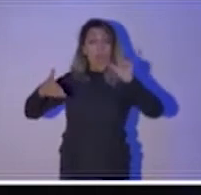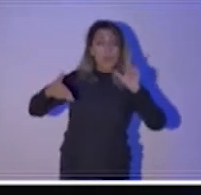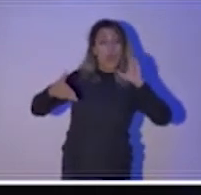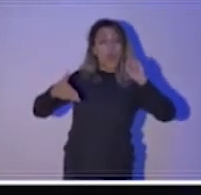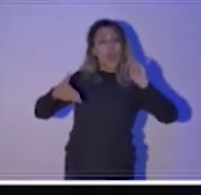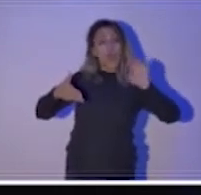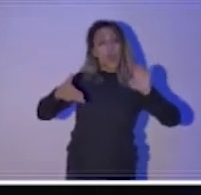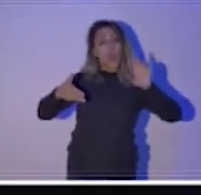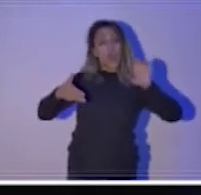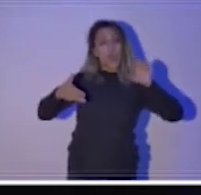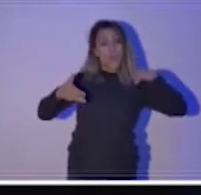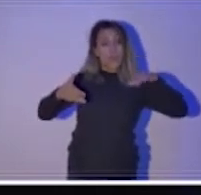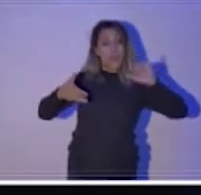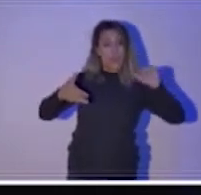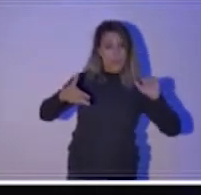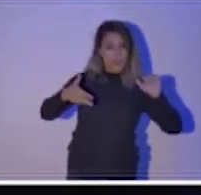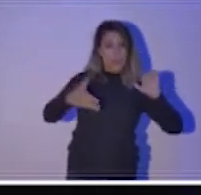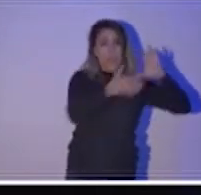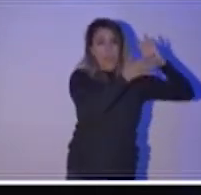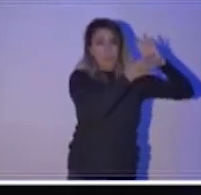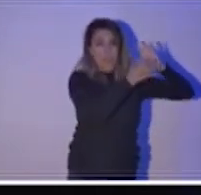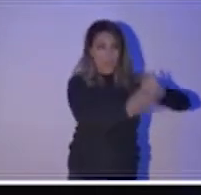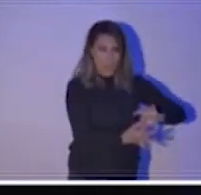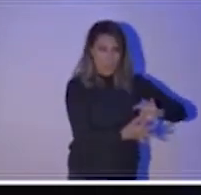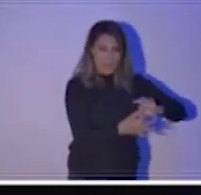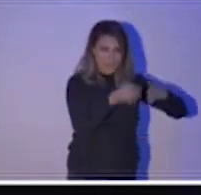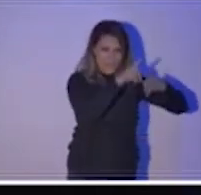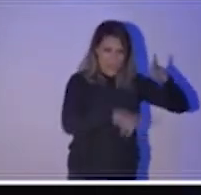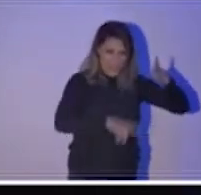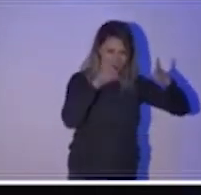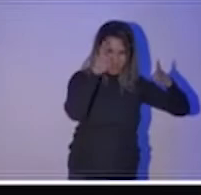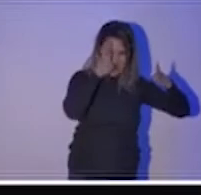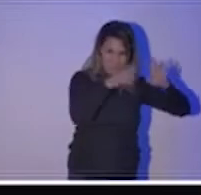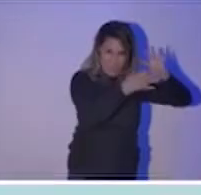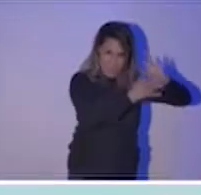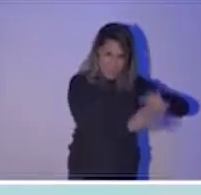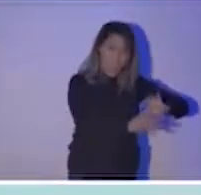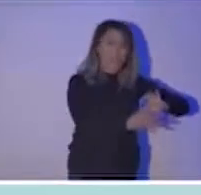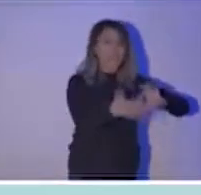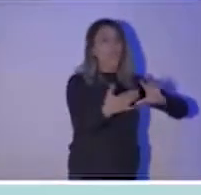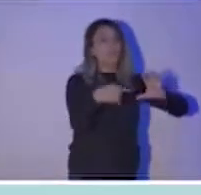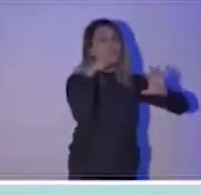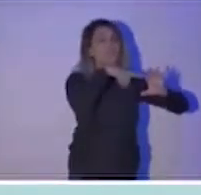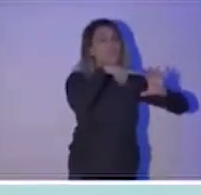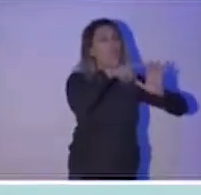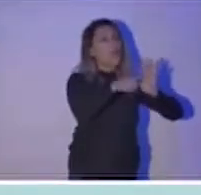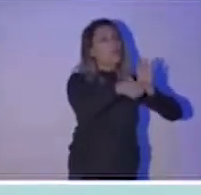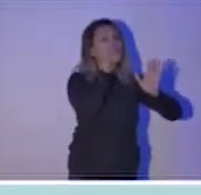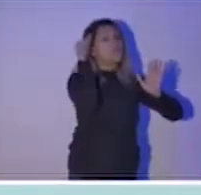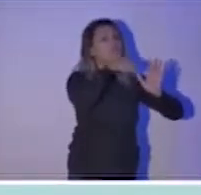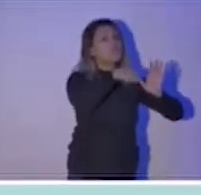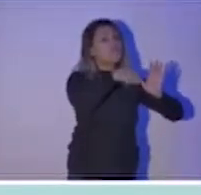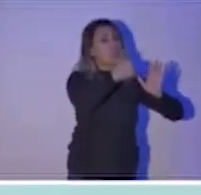e municípios e o governo federal e, enfim, professores e sociedade civil discutindo juntos,